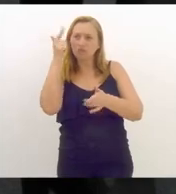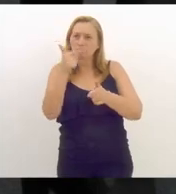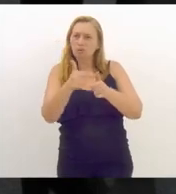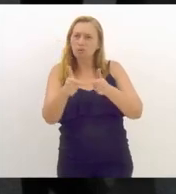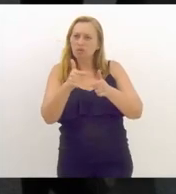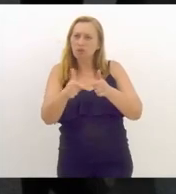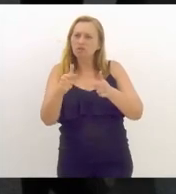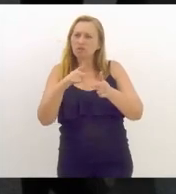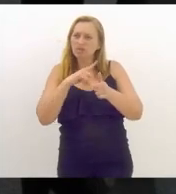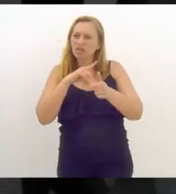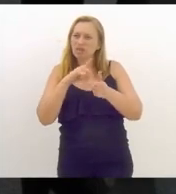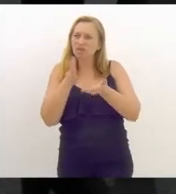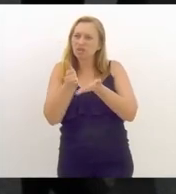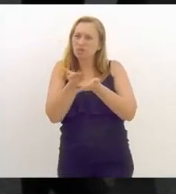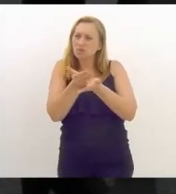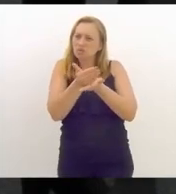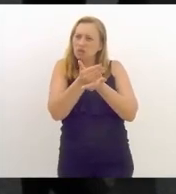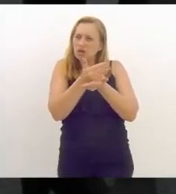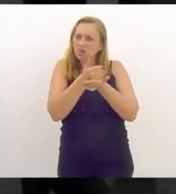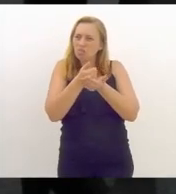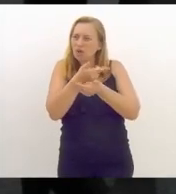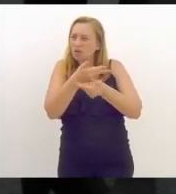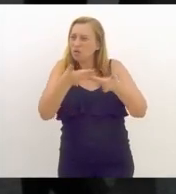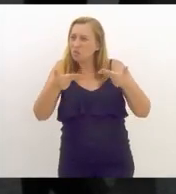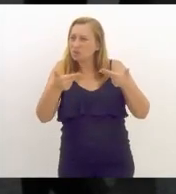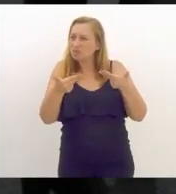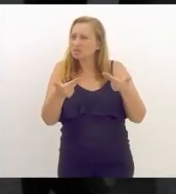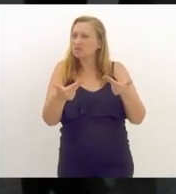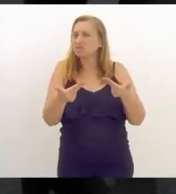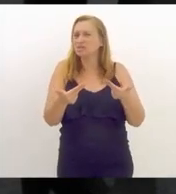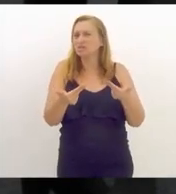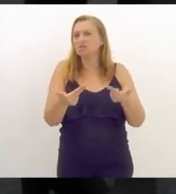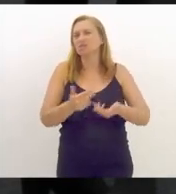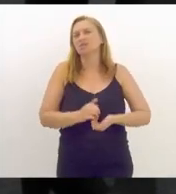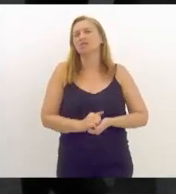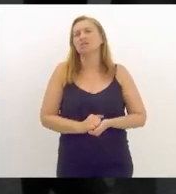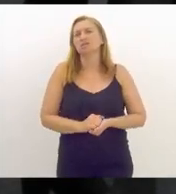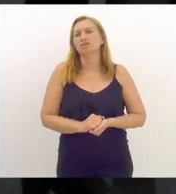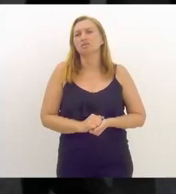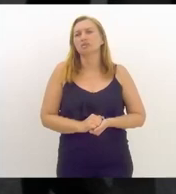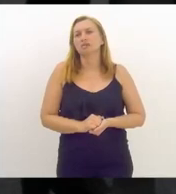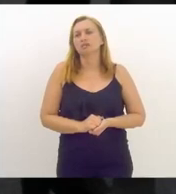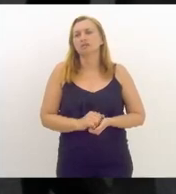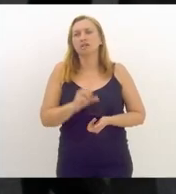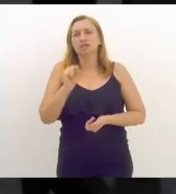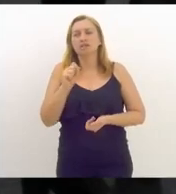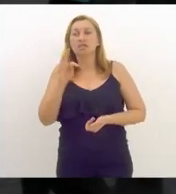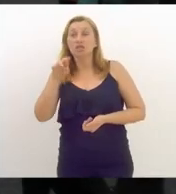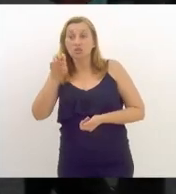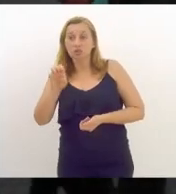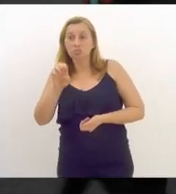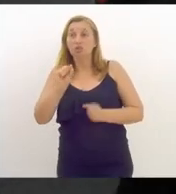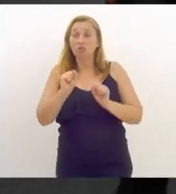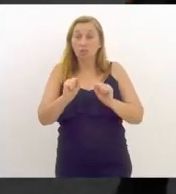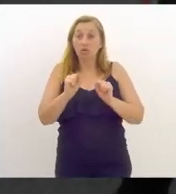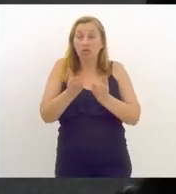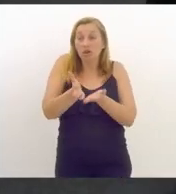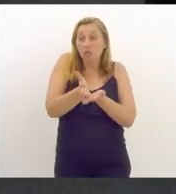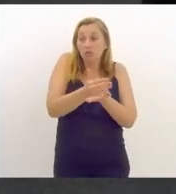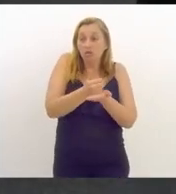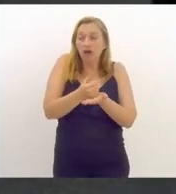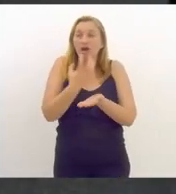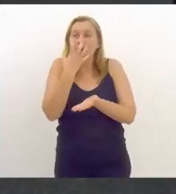esse quadro compulsivo de acumulação de vários tipos de coisas essa síndrome inclusive pode ser André até acumular